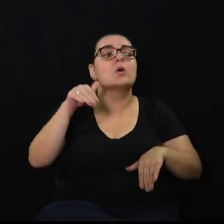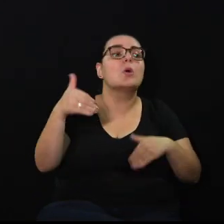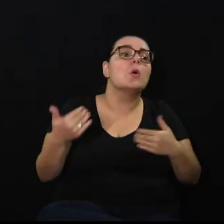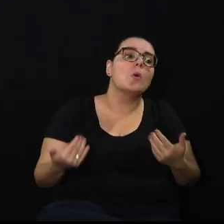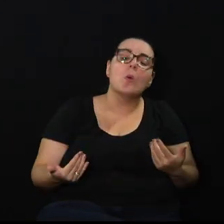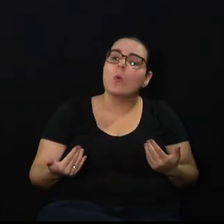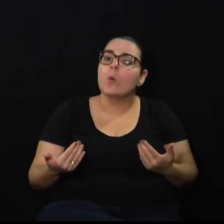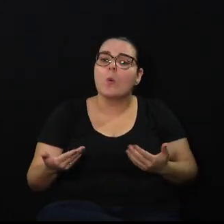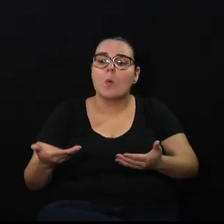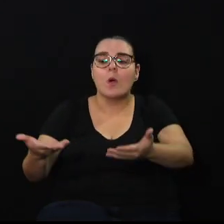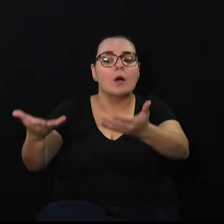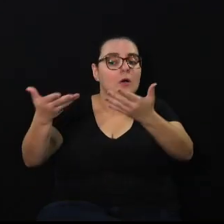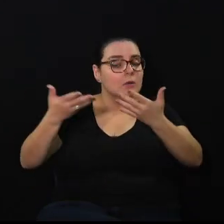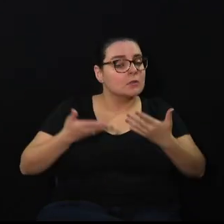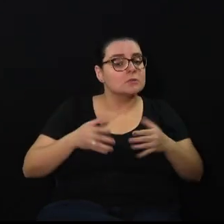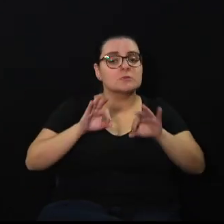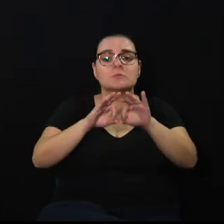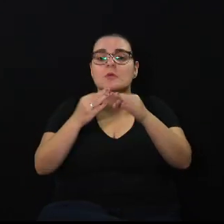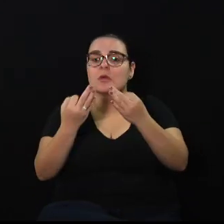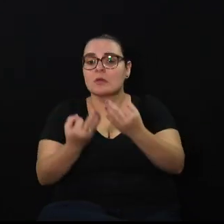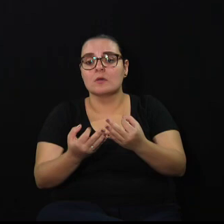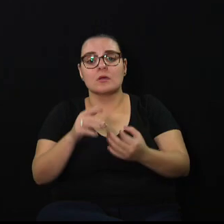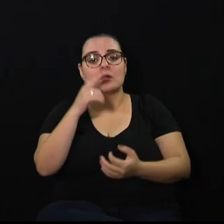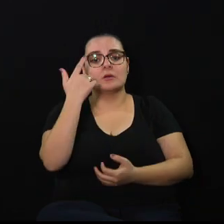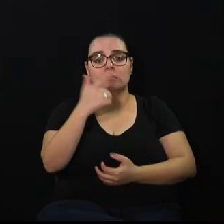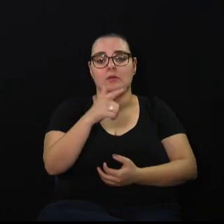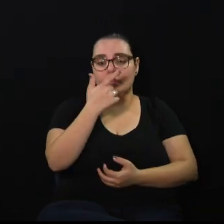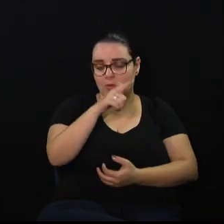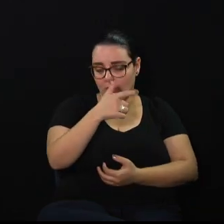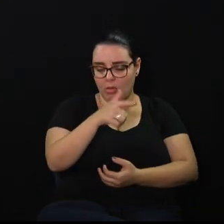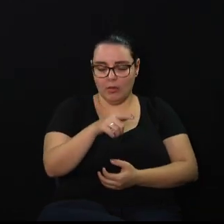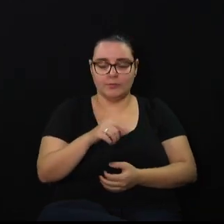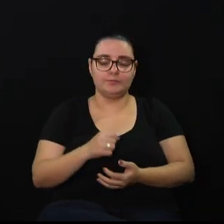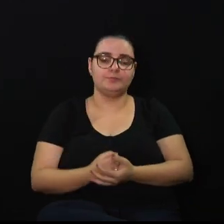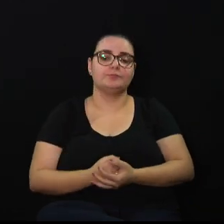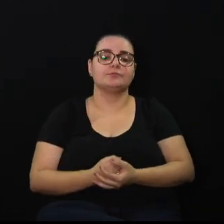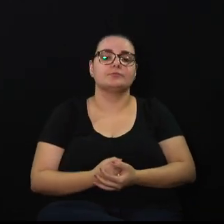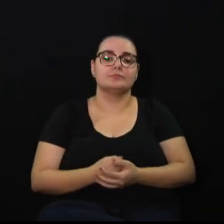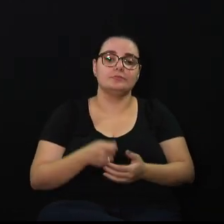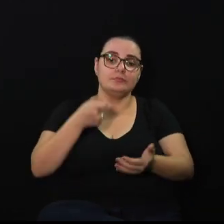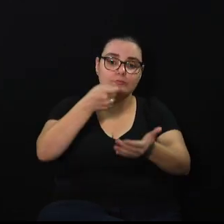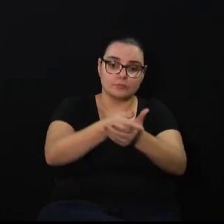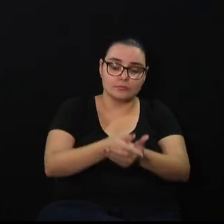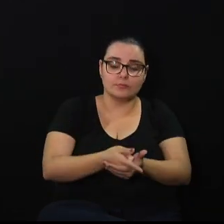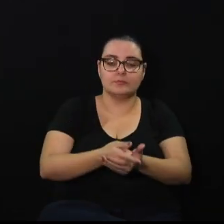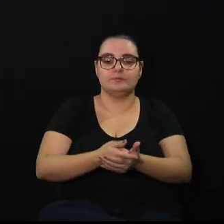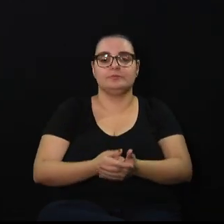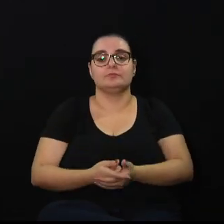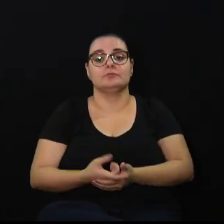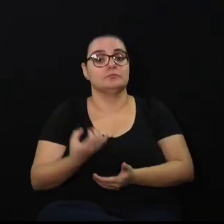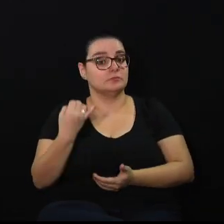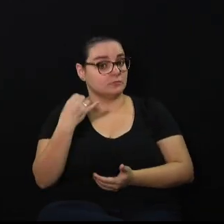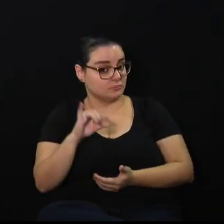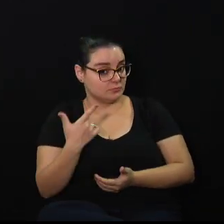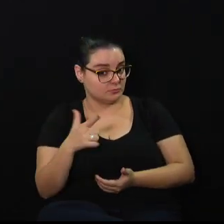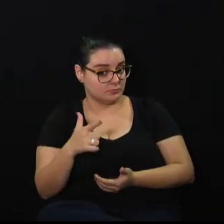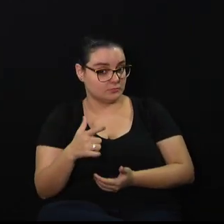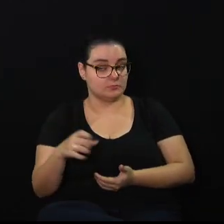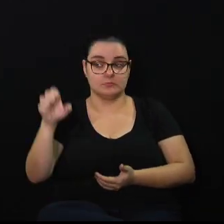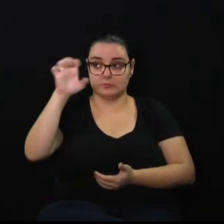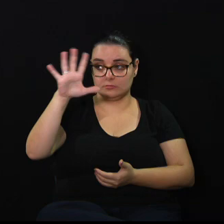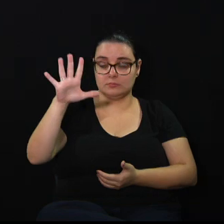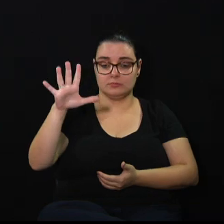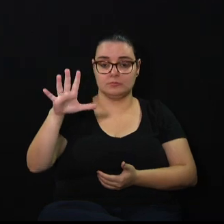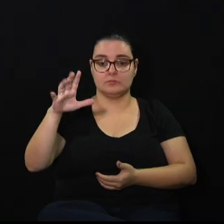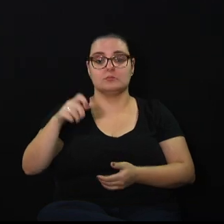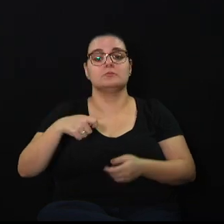são oferecidas e se não existe nisso no estado o estado tem que fornecer ou particular ou